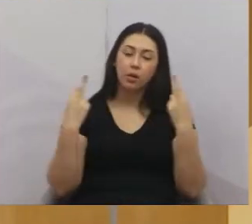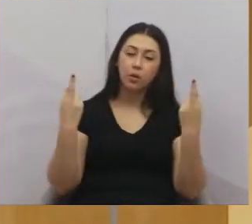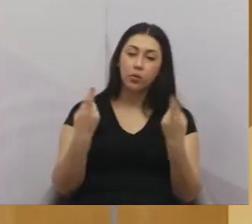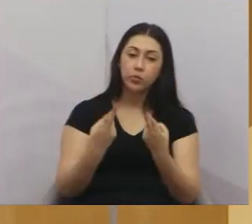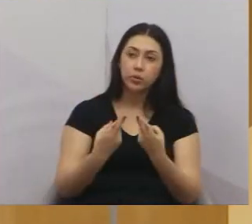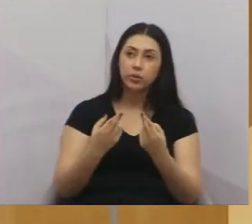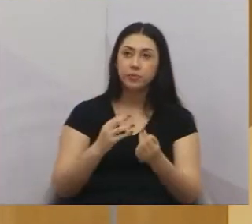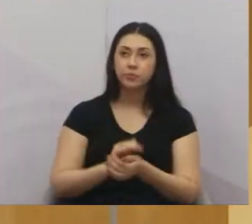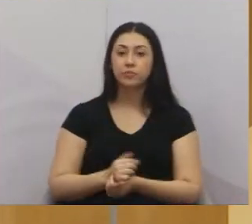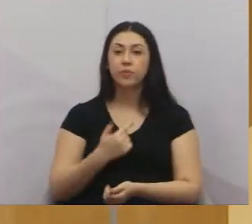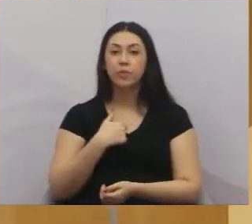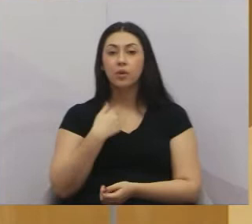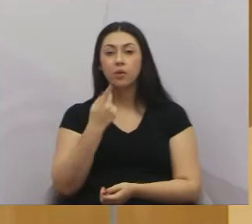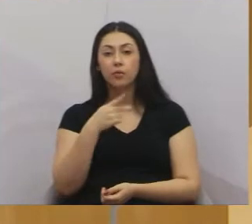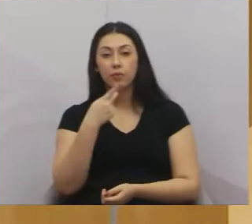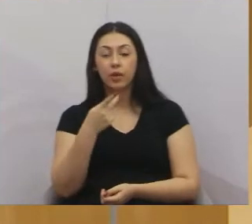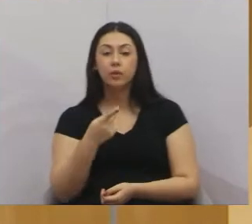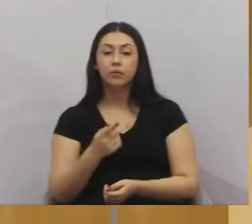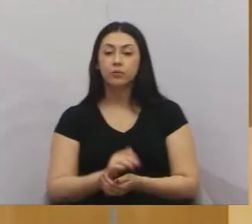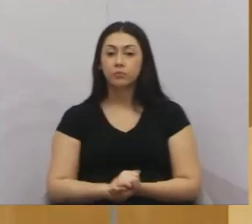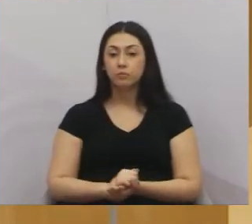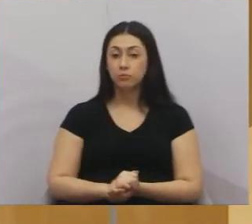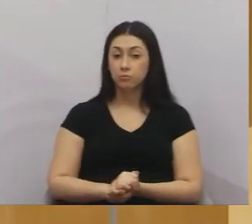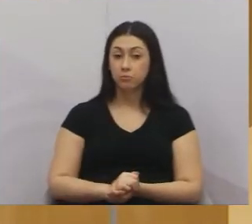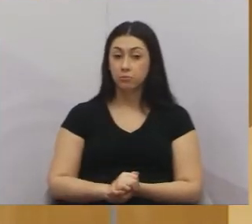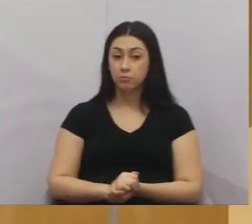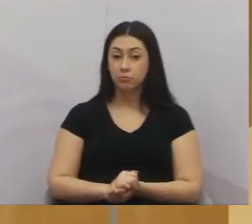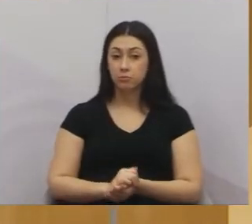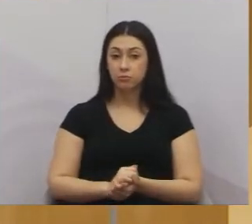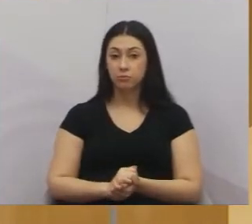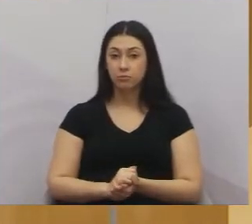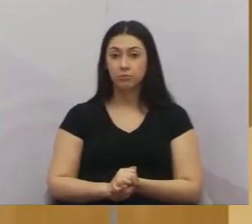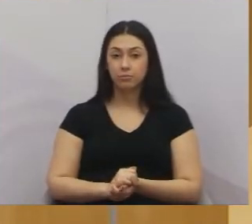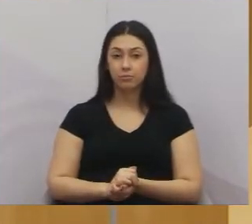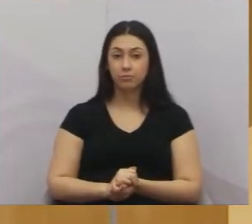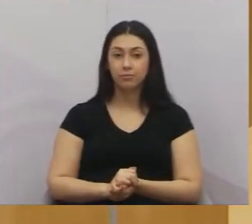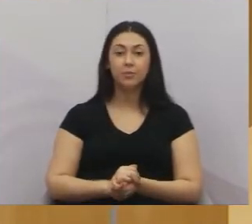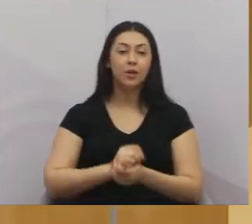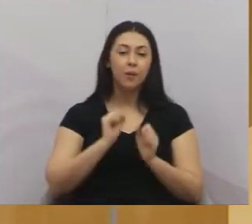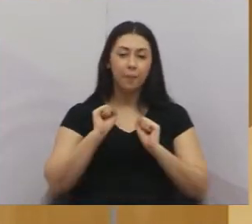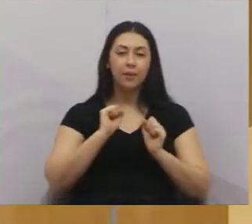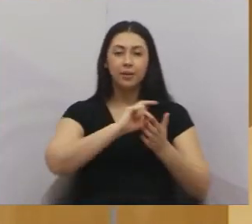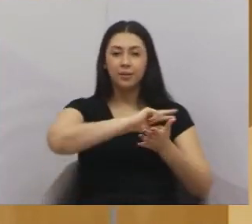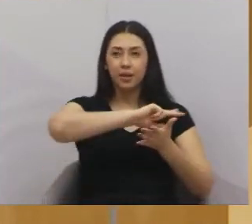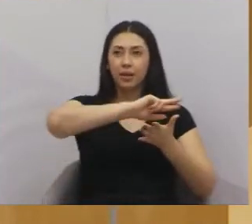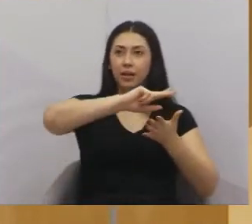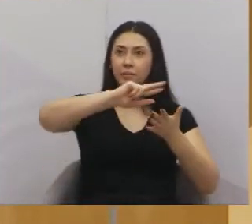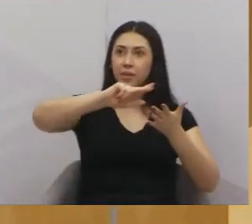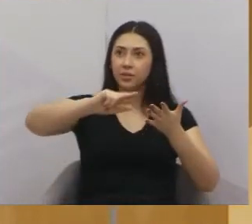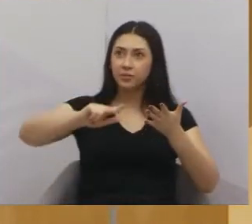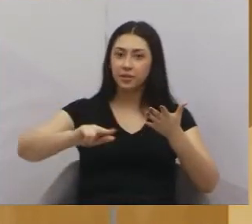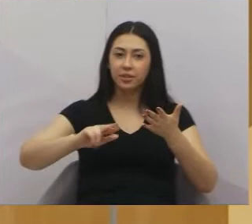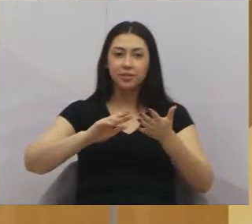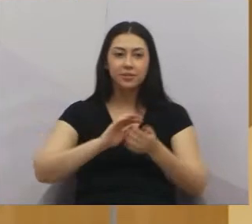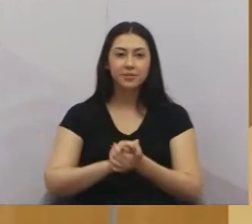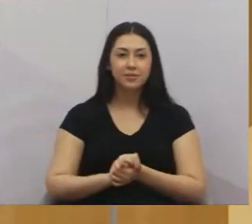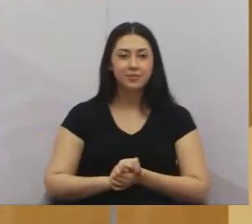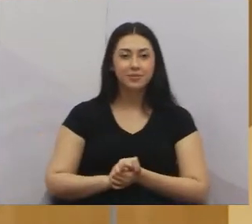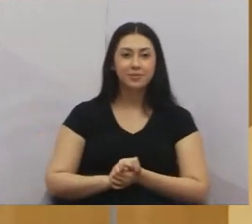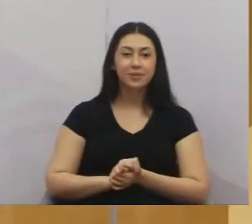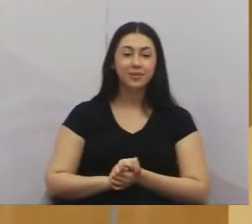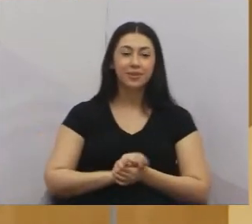eu me refiro aqui como exemplo, até porque eu poderia citar vários pontos da cidade que, infelizmente,